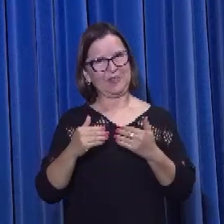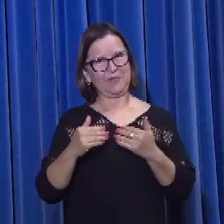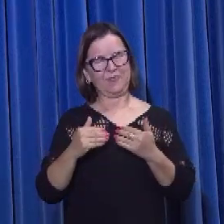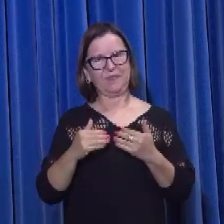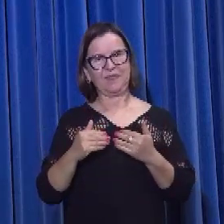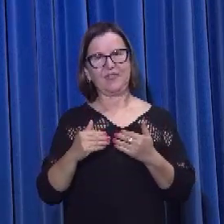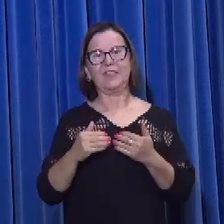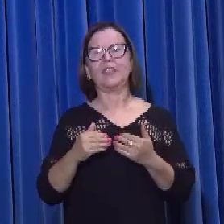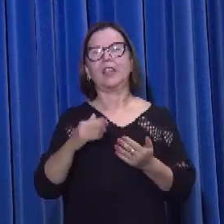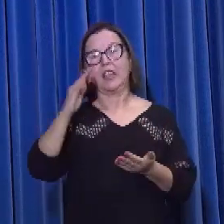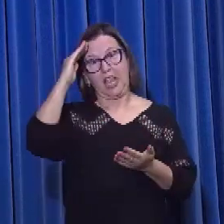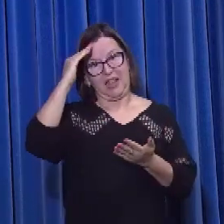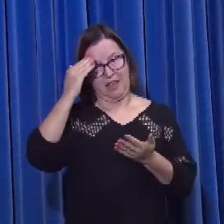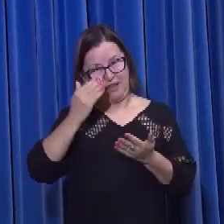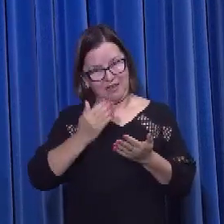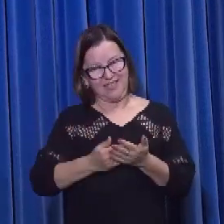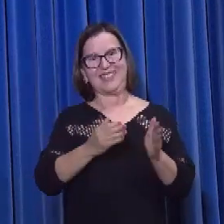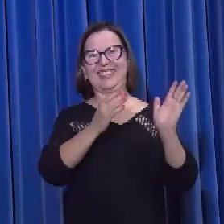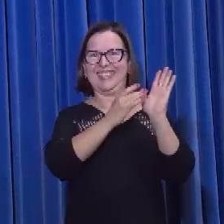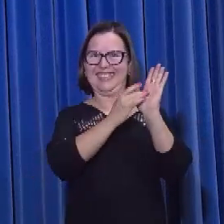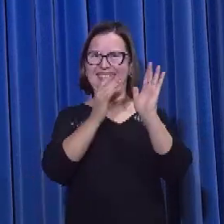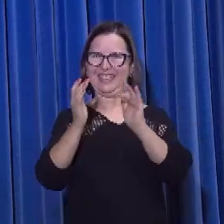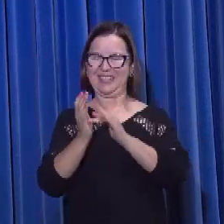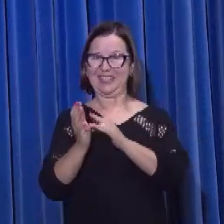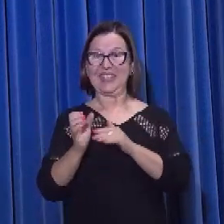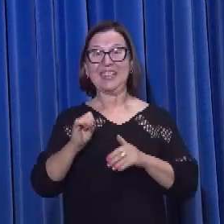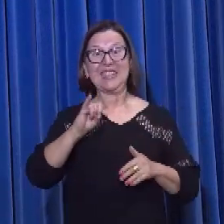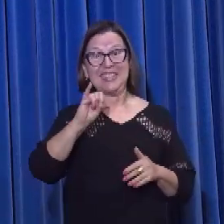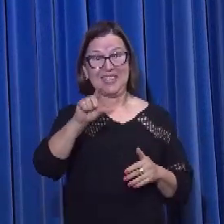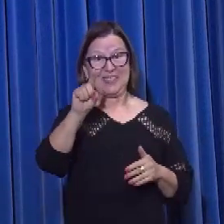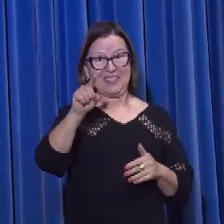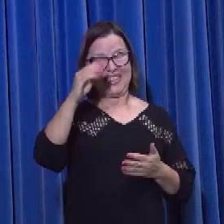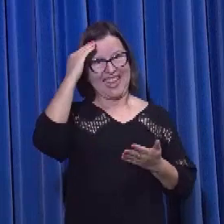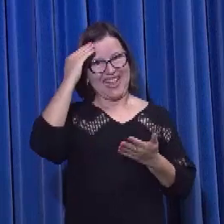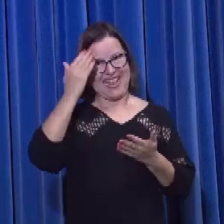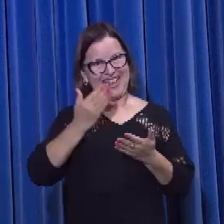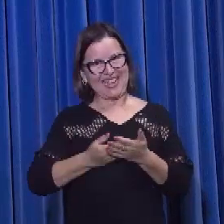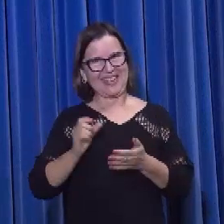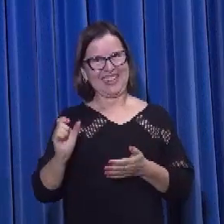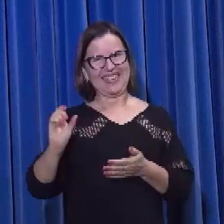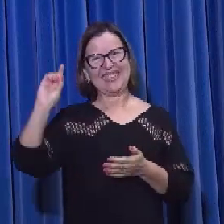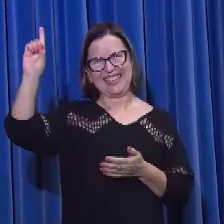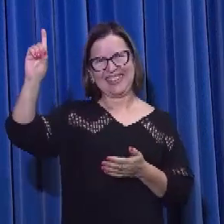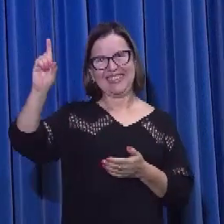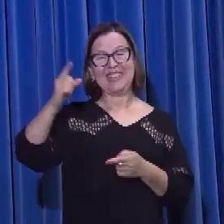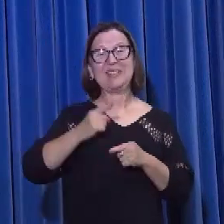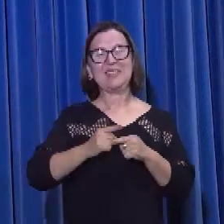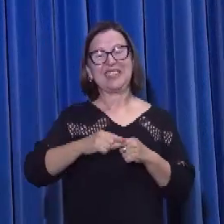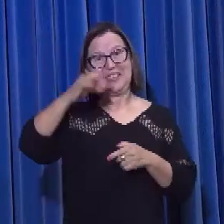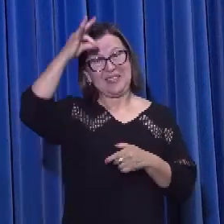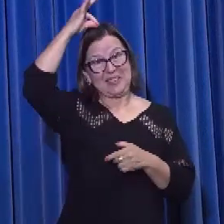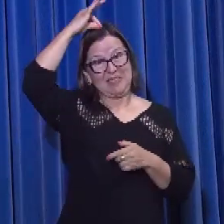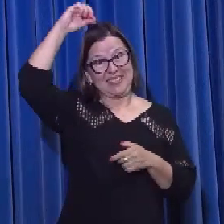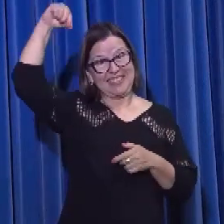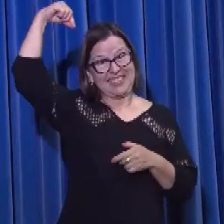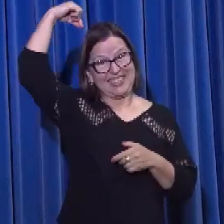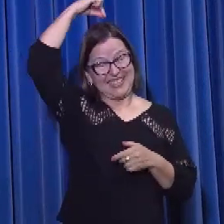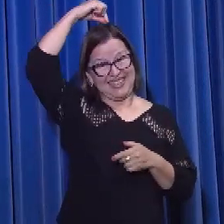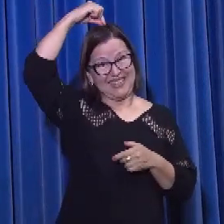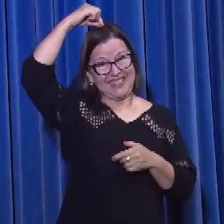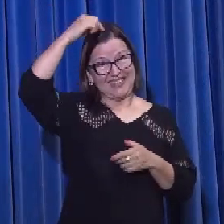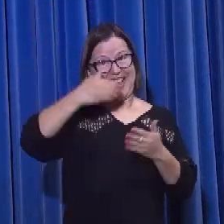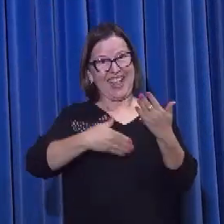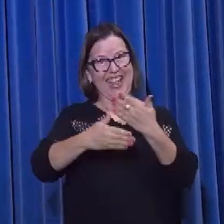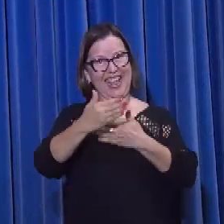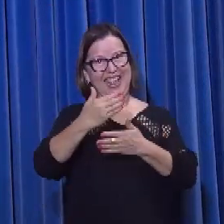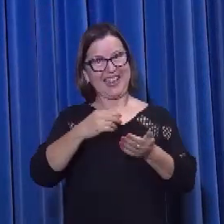crer nele. Se você crê na palavra de Deus, é porque o Espírito Santo, através da palavra